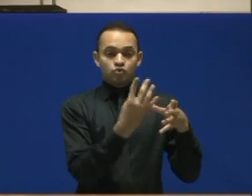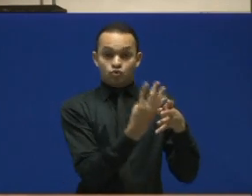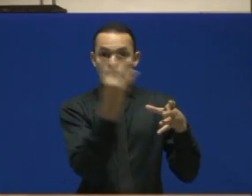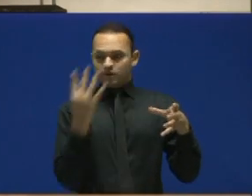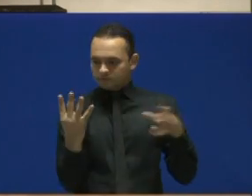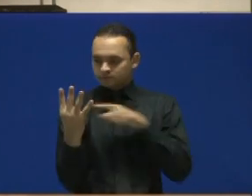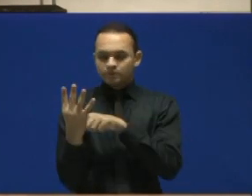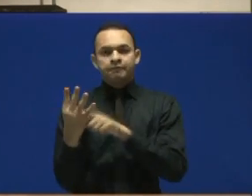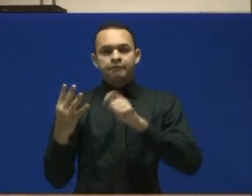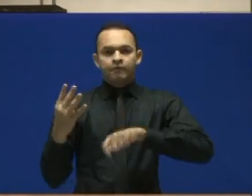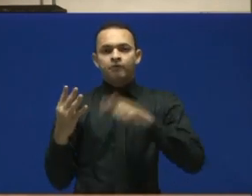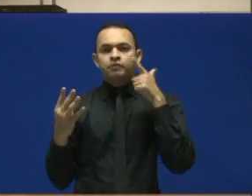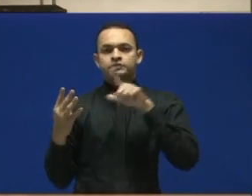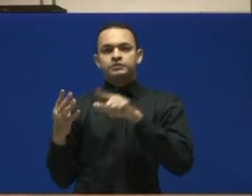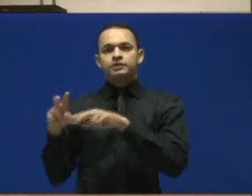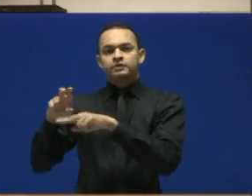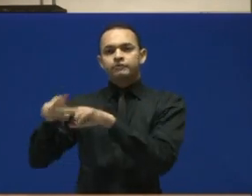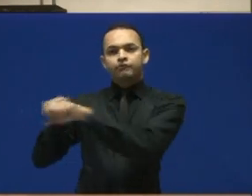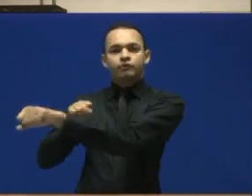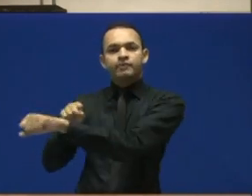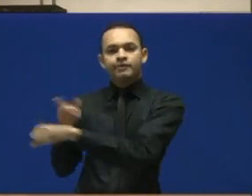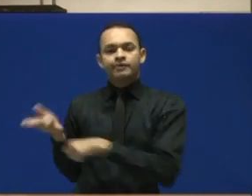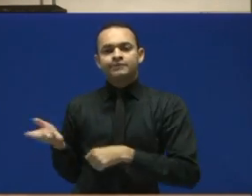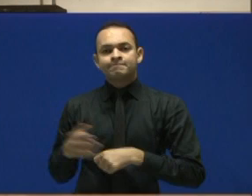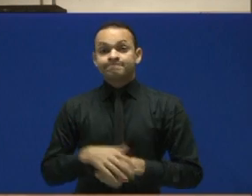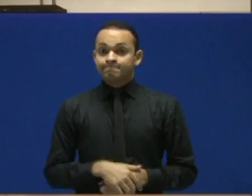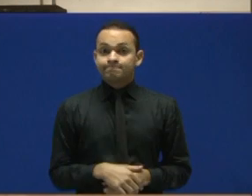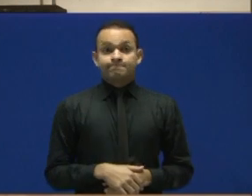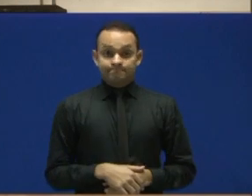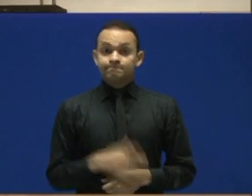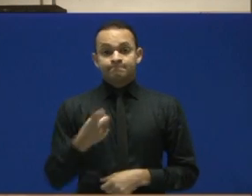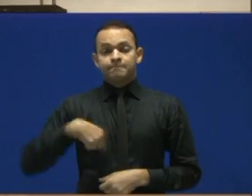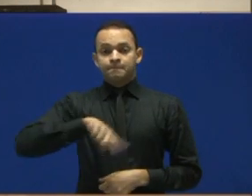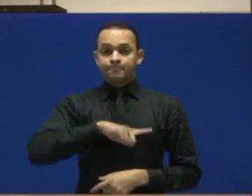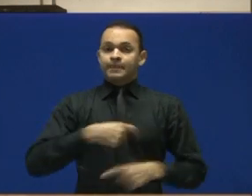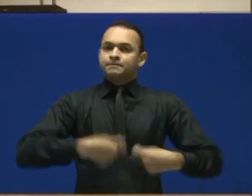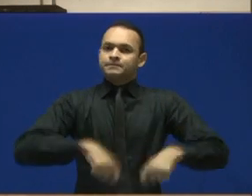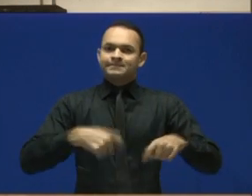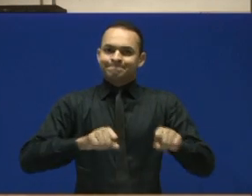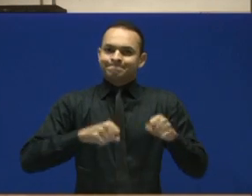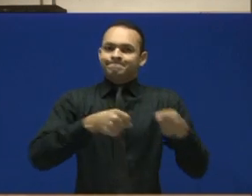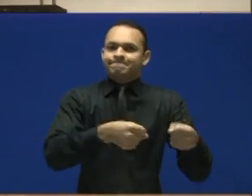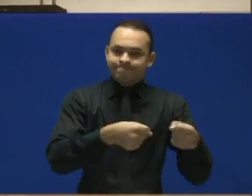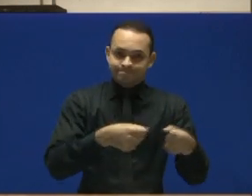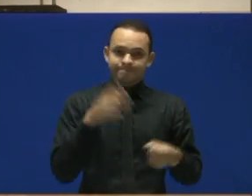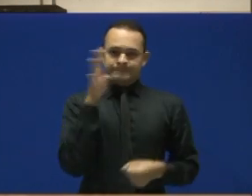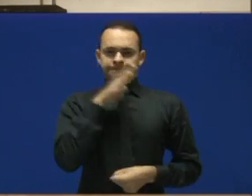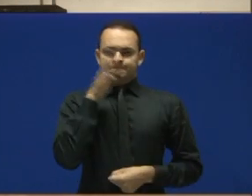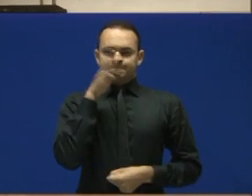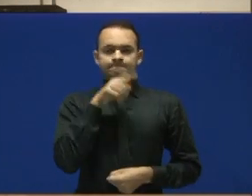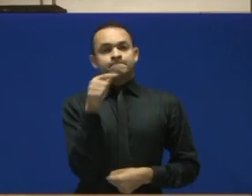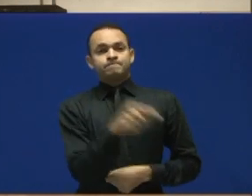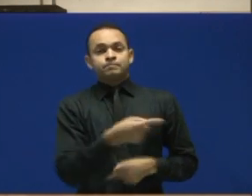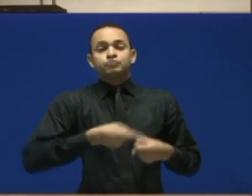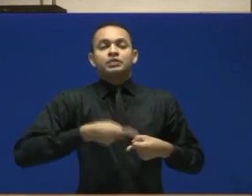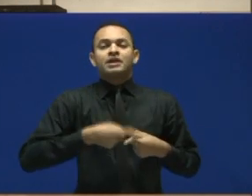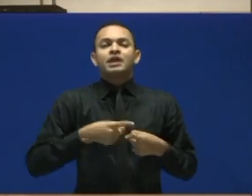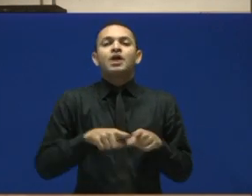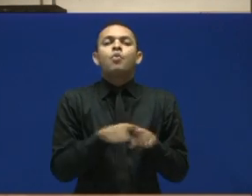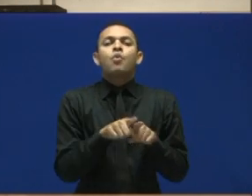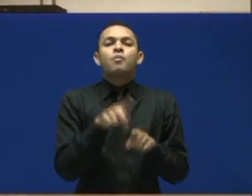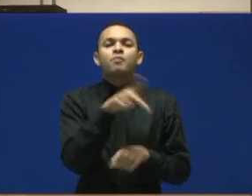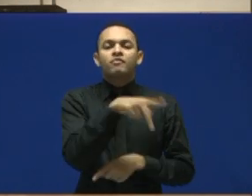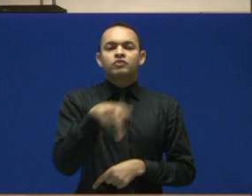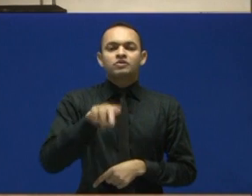aqui onde esses jovens estão hoje então nós precisamos defender isso porque como bem disse o professor ademir